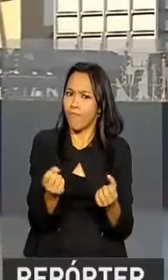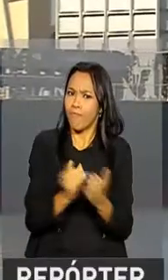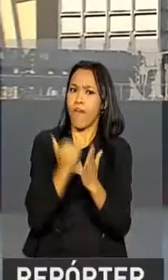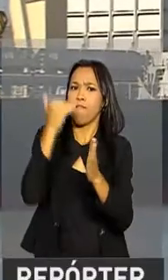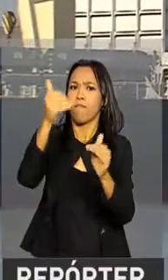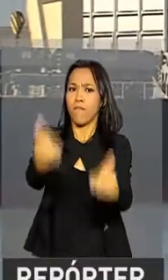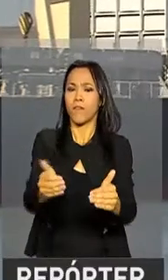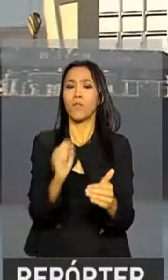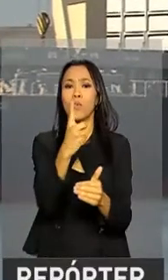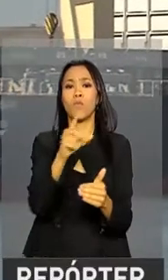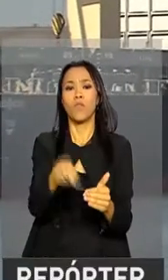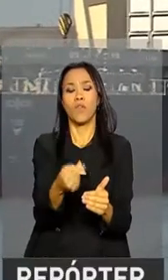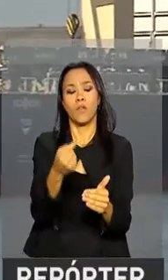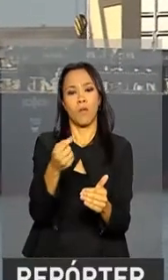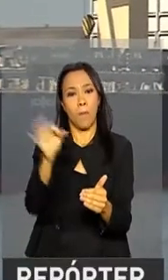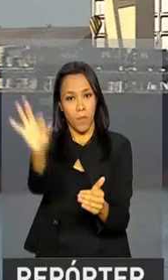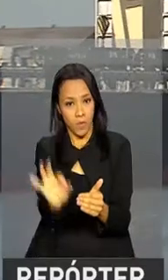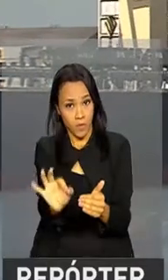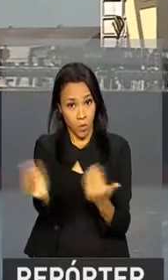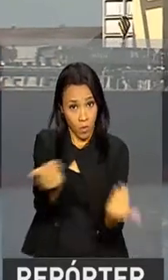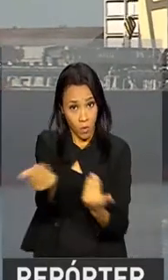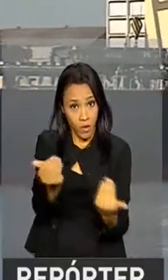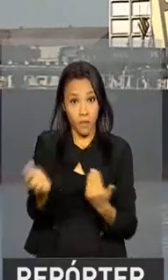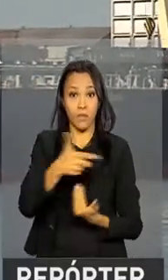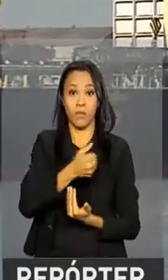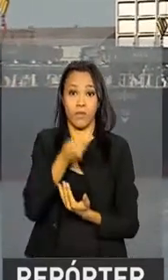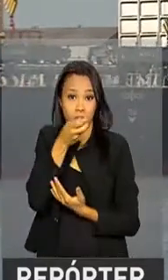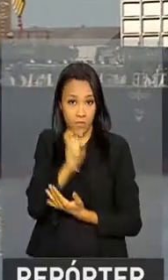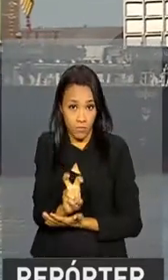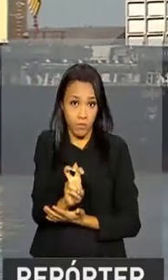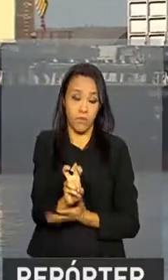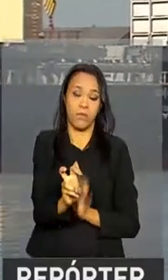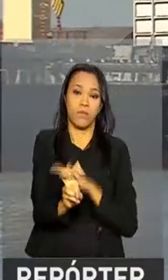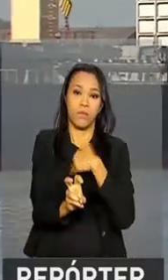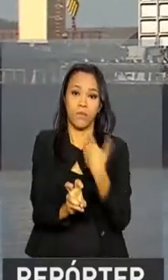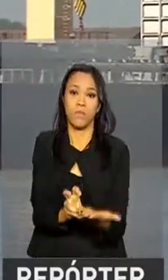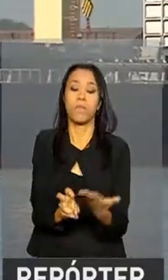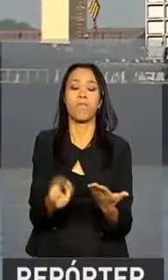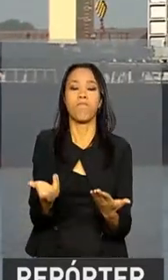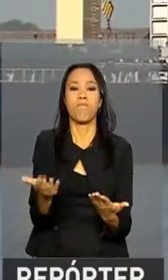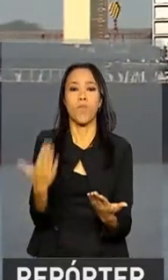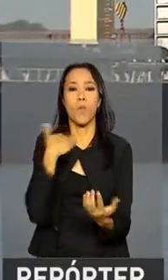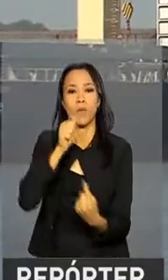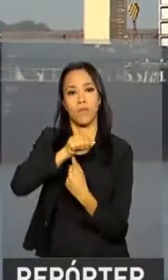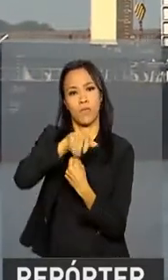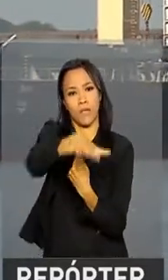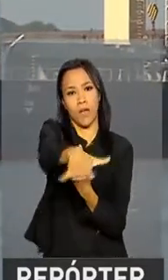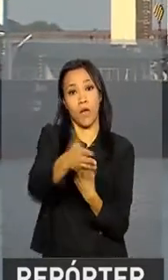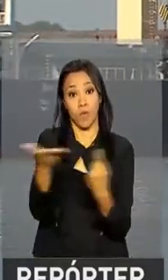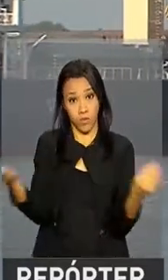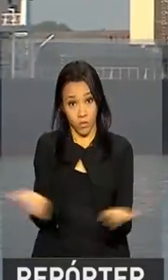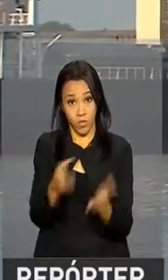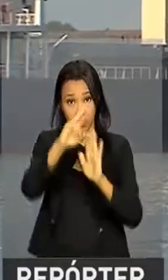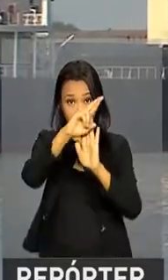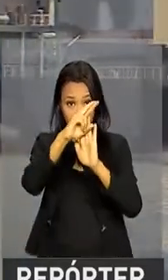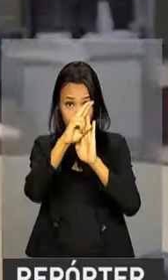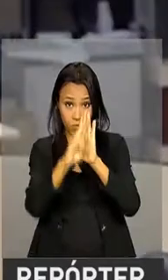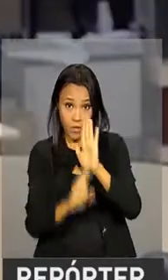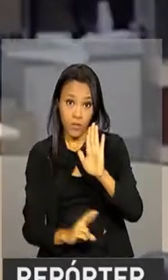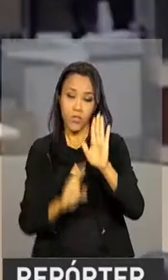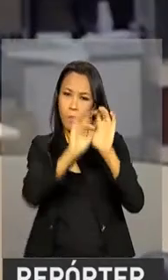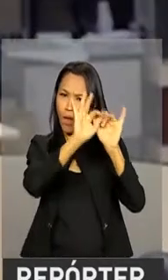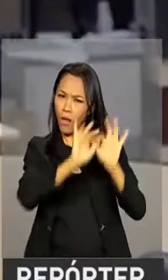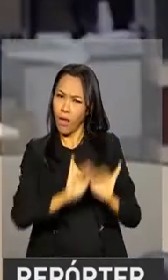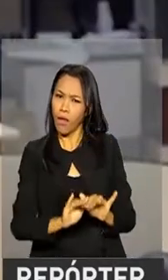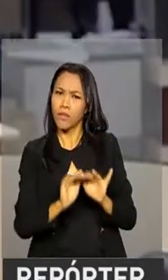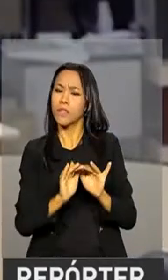1,1 por cento na comparação com 2011 e o banco central divulgou o boletim focus que reúne as